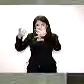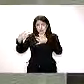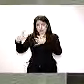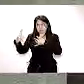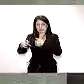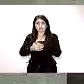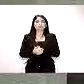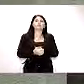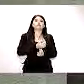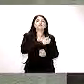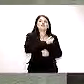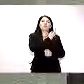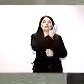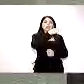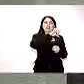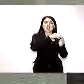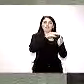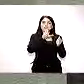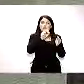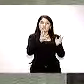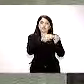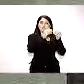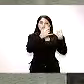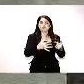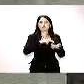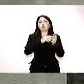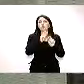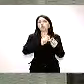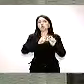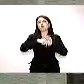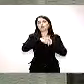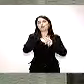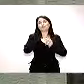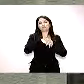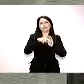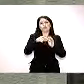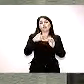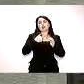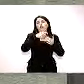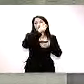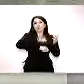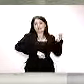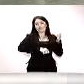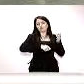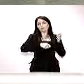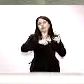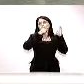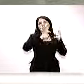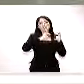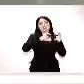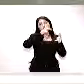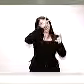contrato e representação a da contra a Prefeitura de Santa Bárbara e a fundação de